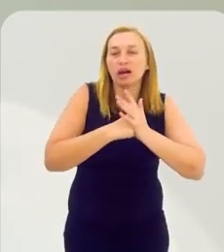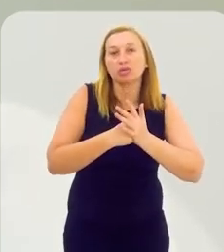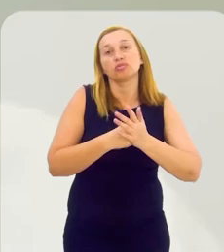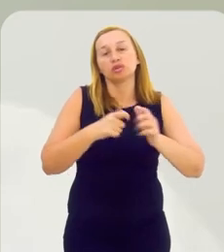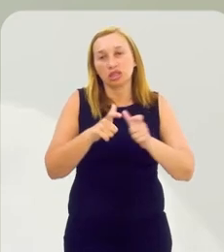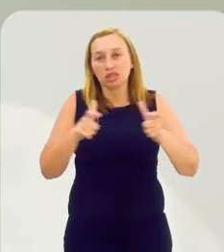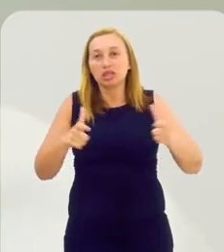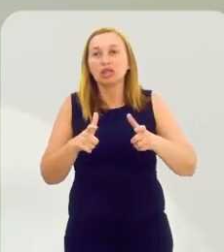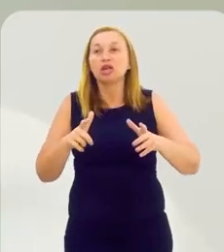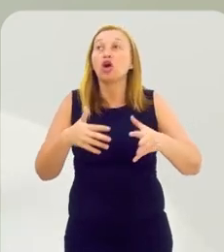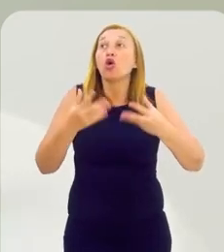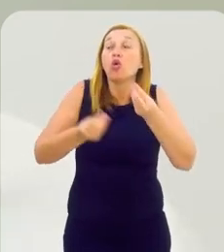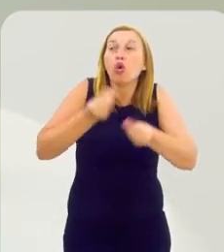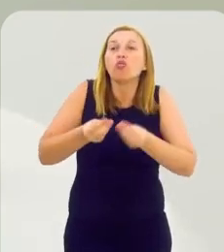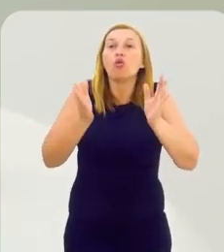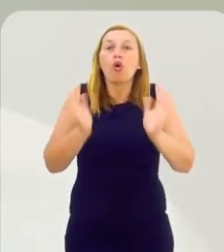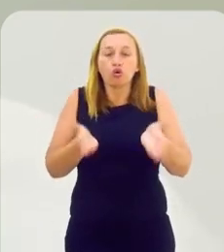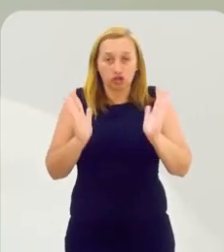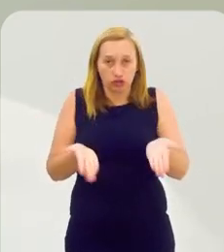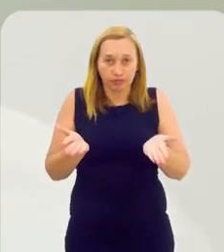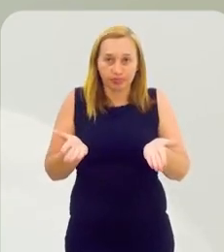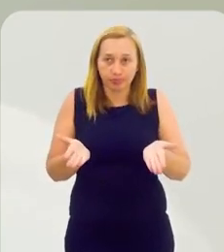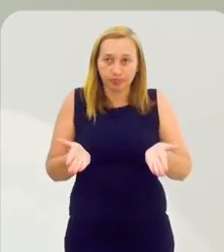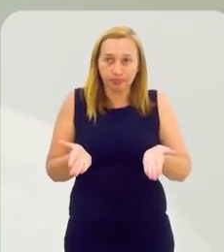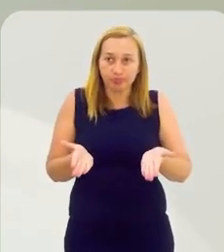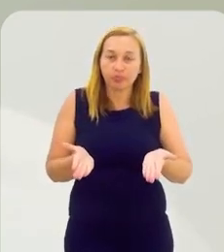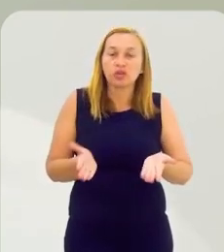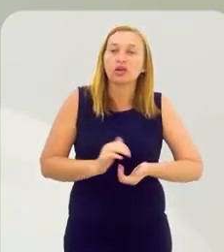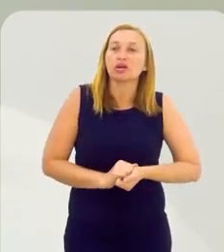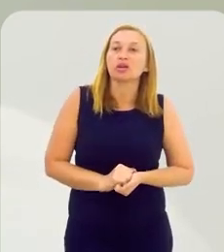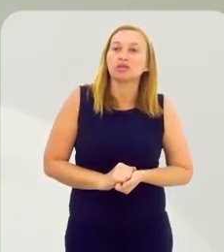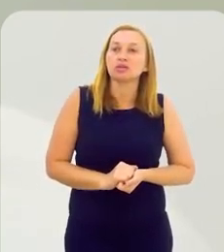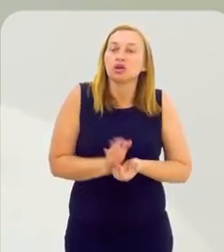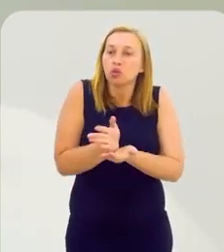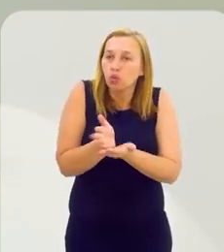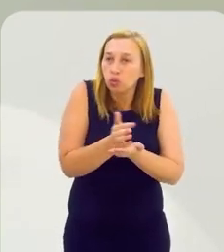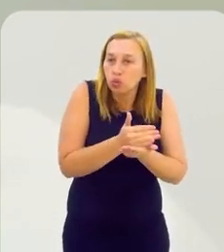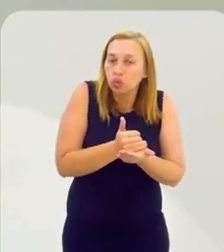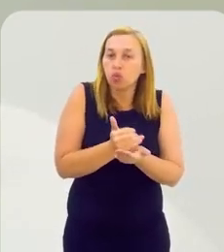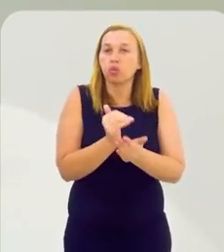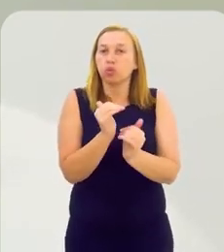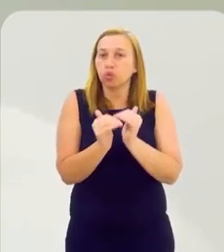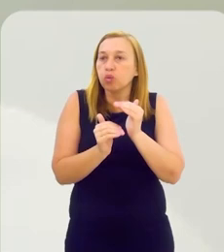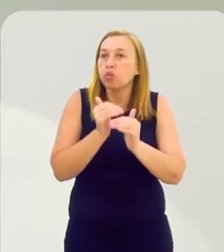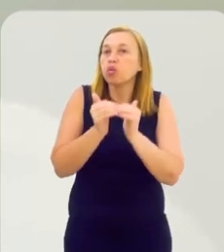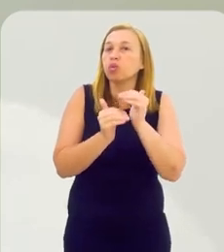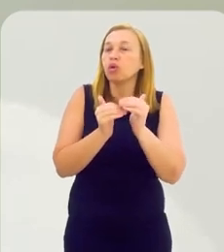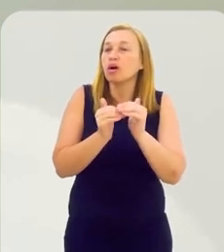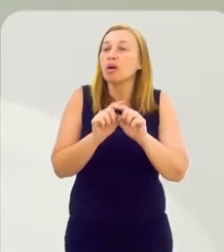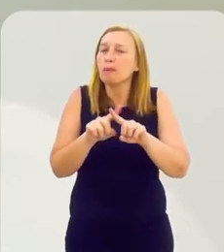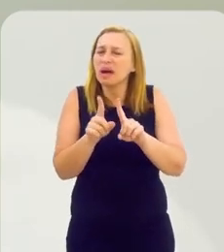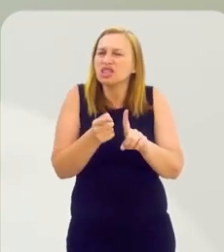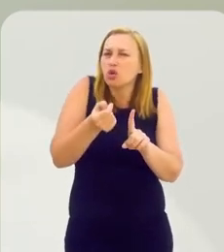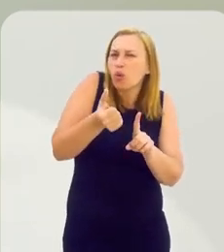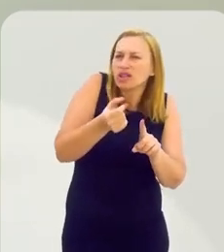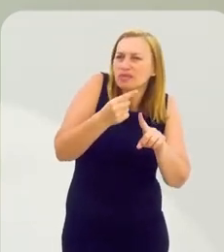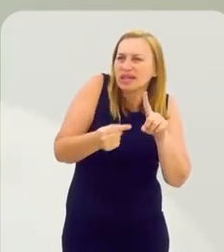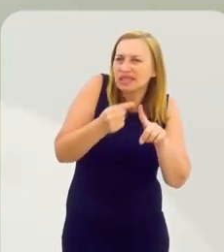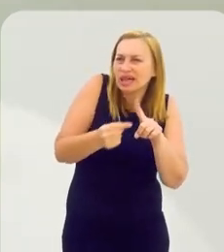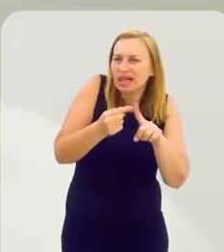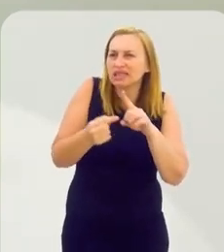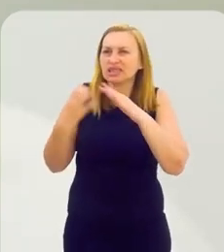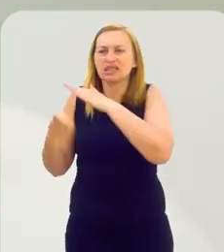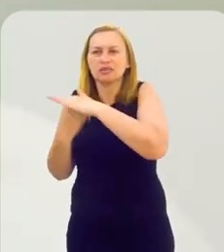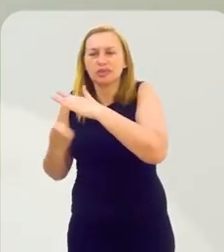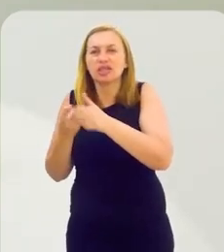impacto bem relevante. E como é que a gente está hoje? Hoje, a gente está com o faturamento crescendo, naturalmente, mas com quase metade